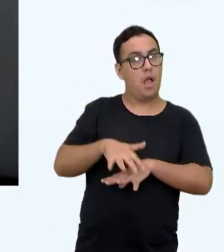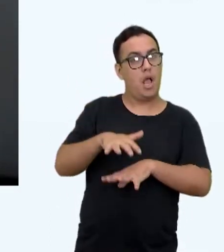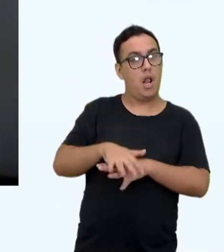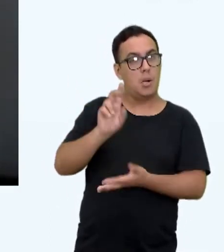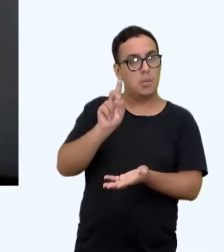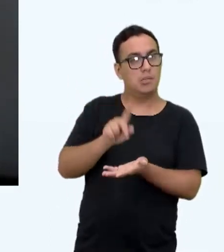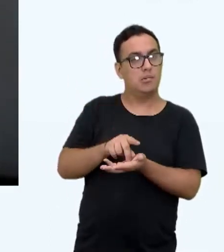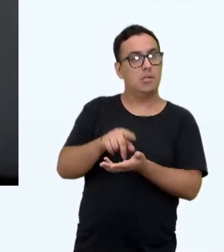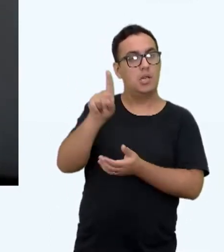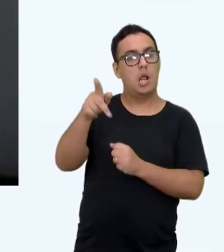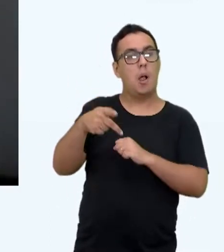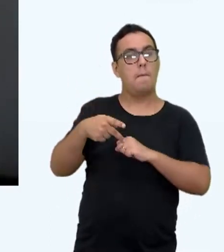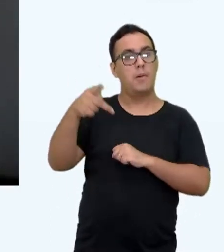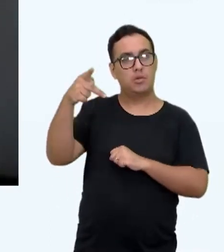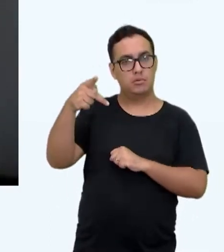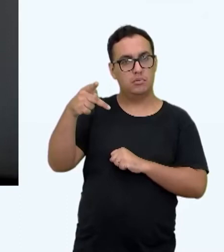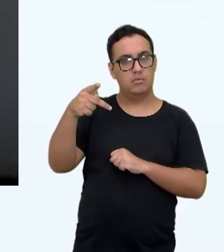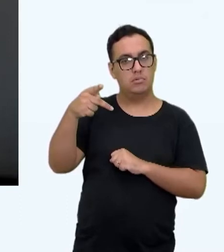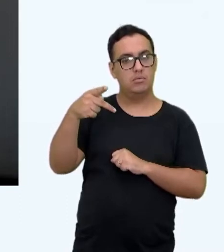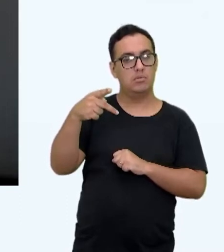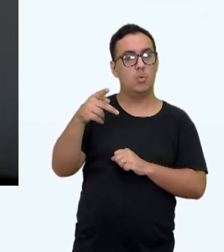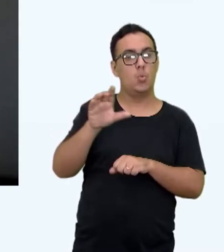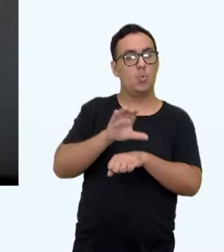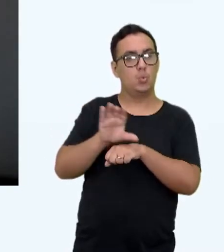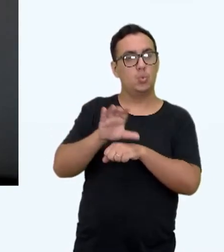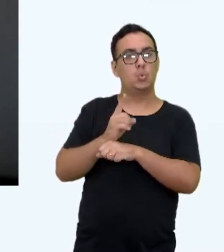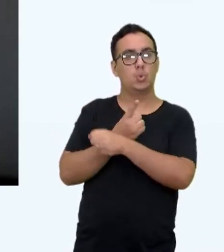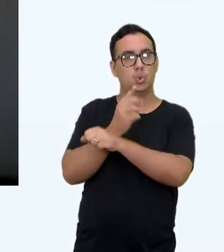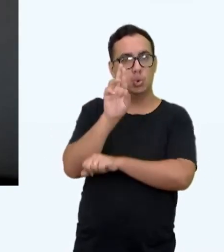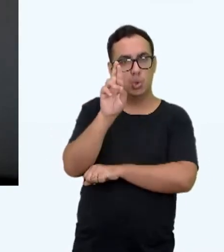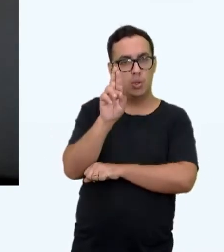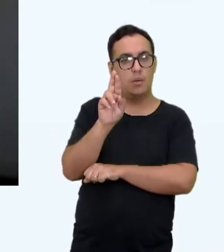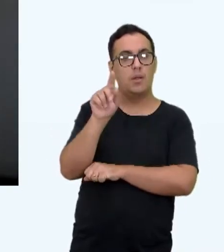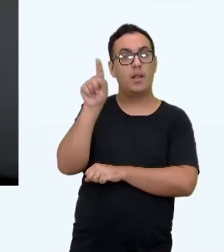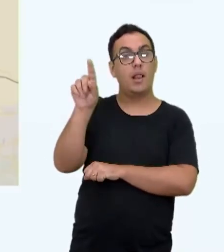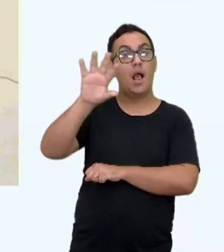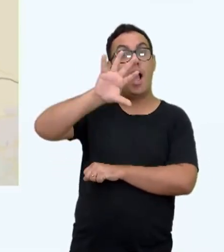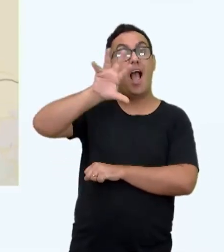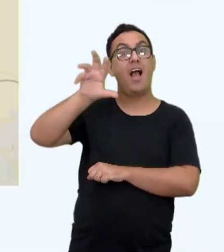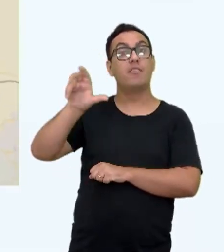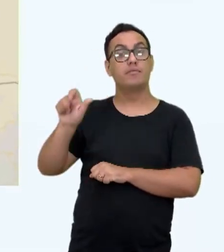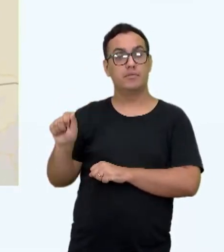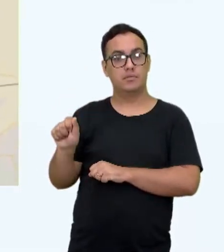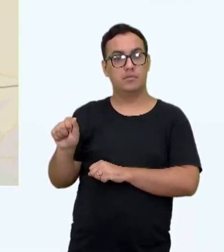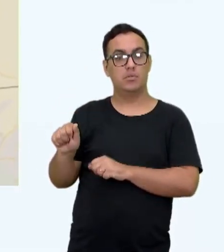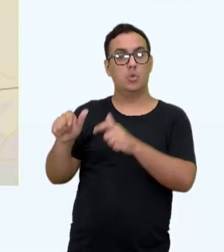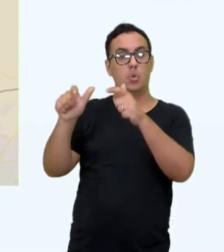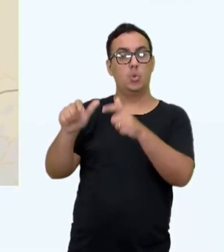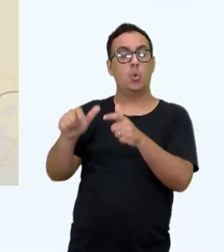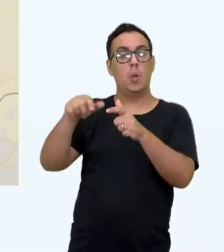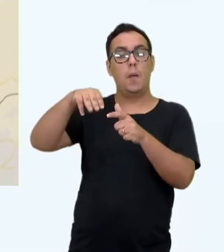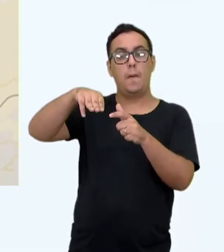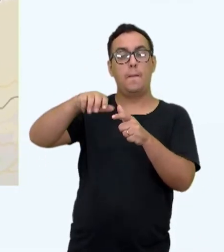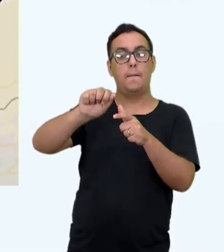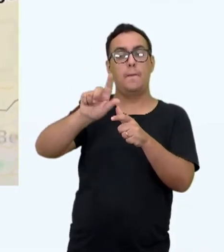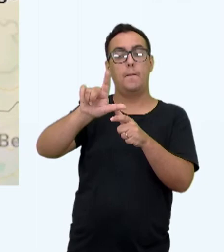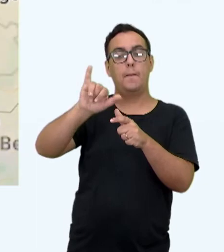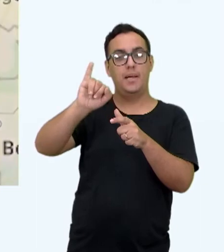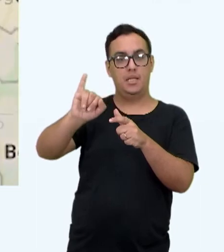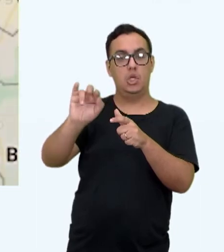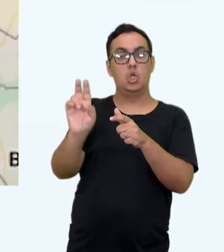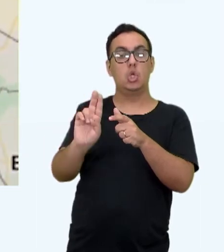numa pós-graduação, curso de doutorado, na África, na República do Mali, na cidade